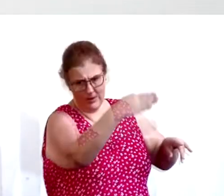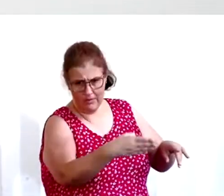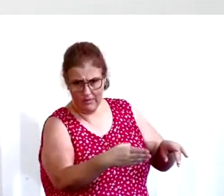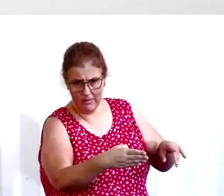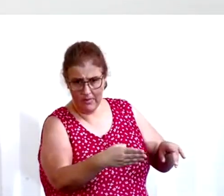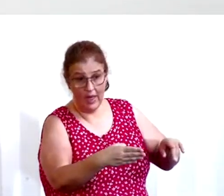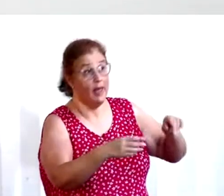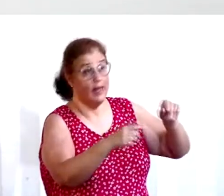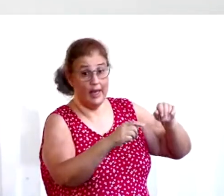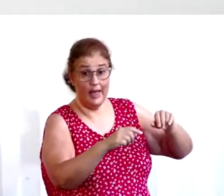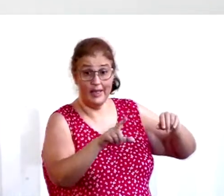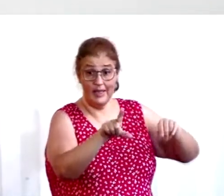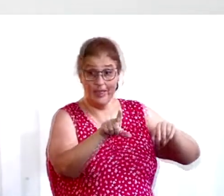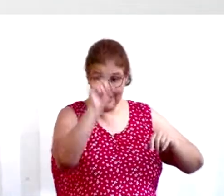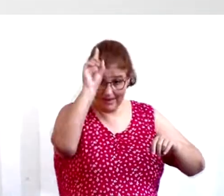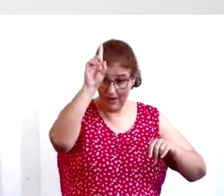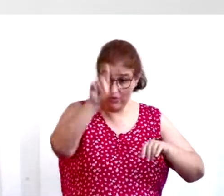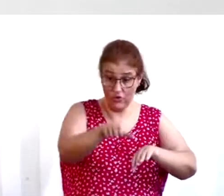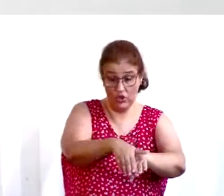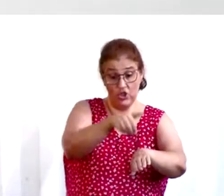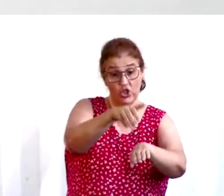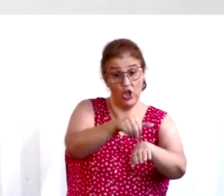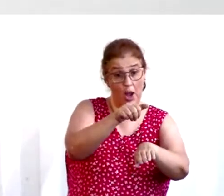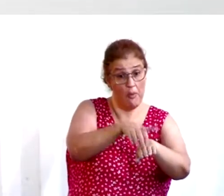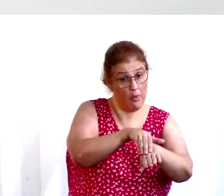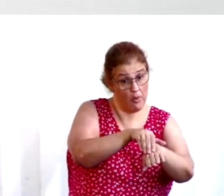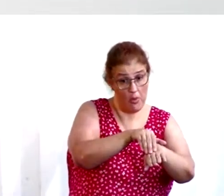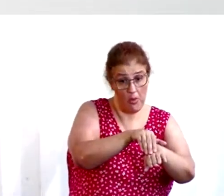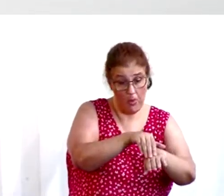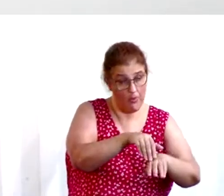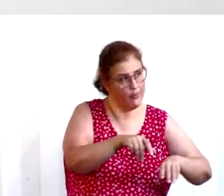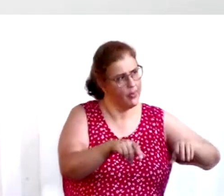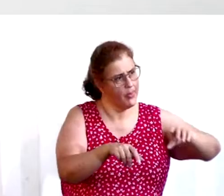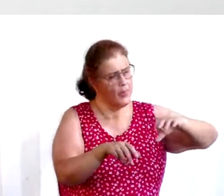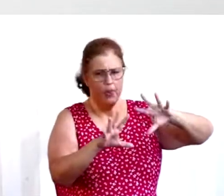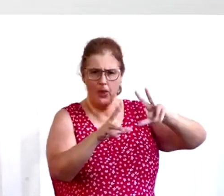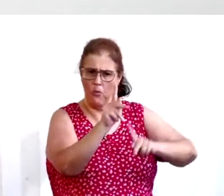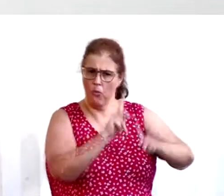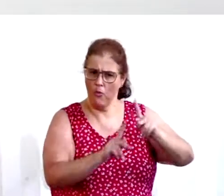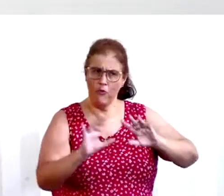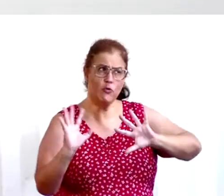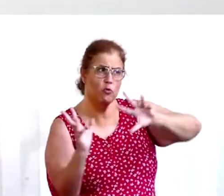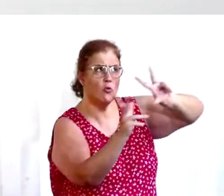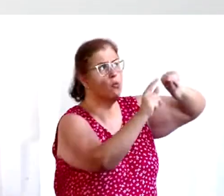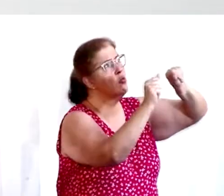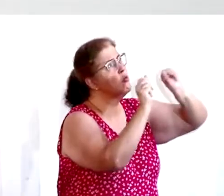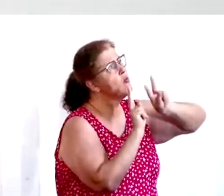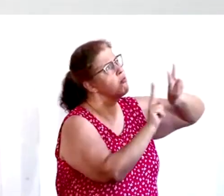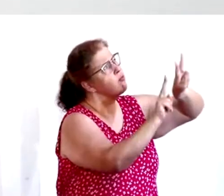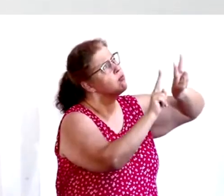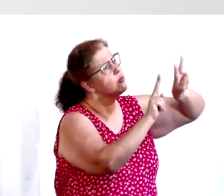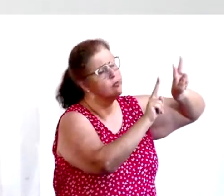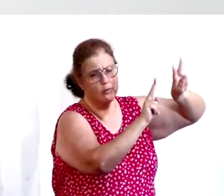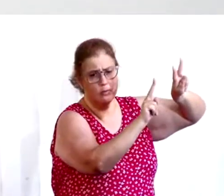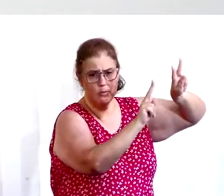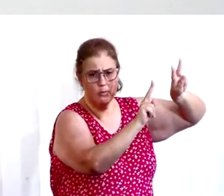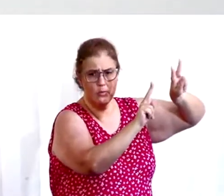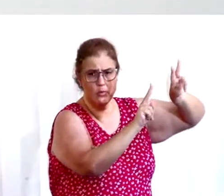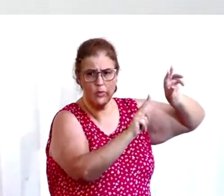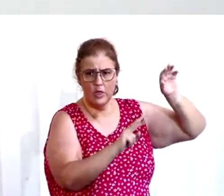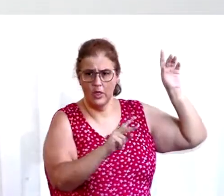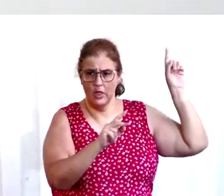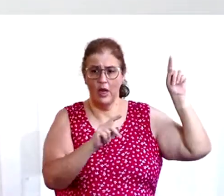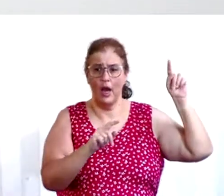importantes foram ditas. E uma dessas frases é marcante para nós, crianças. Deus disse: